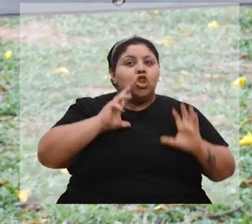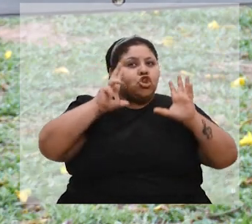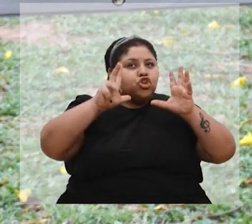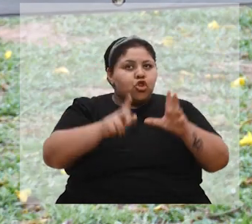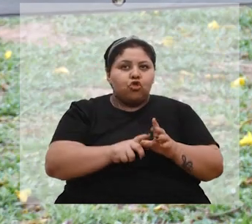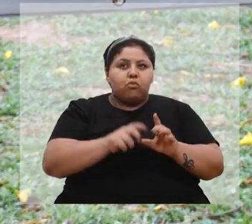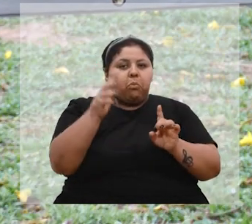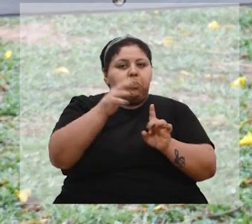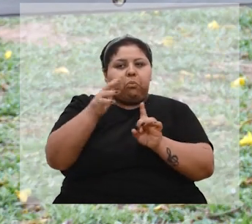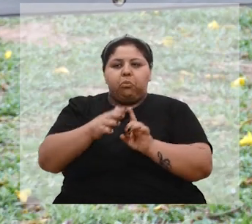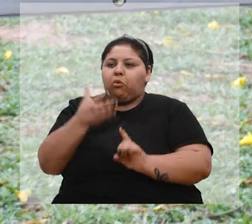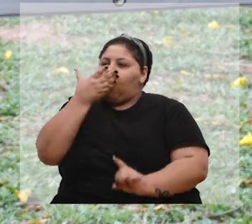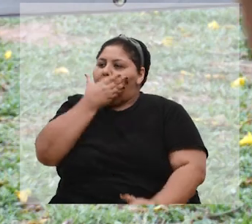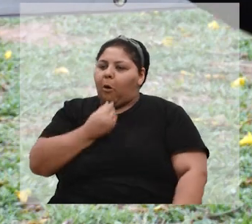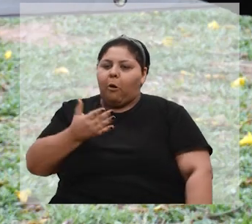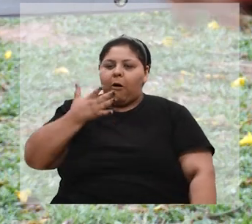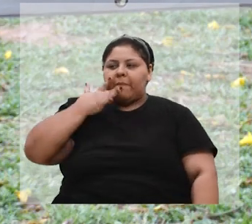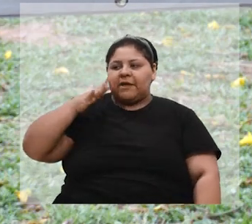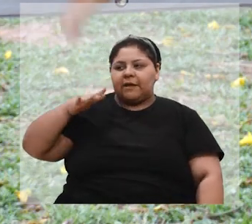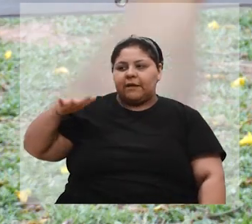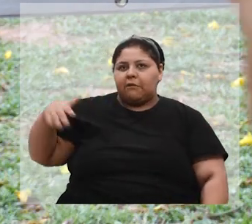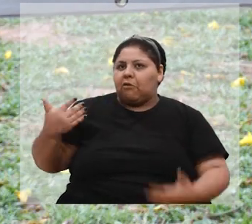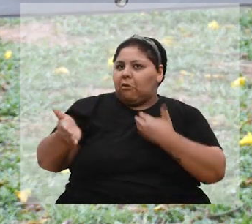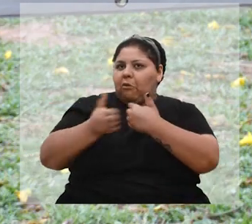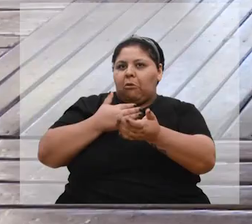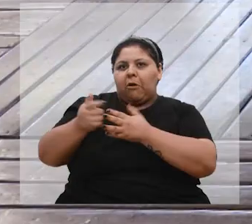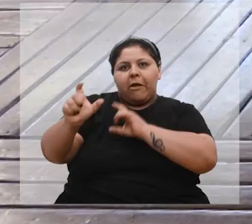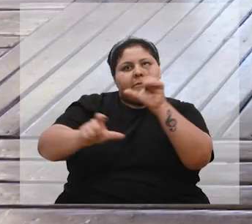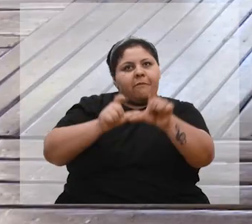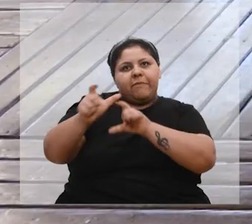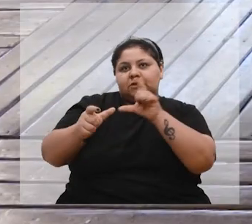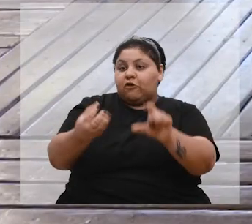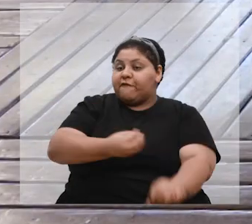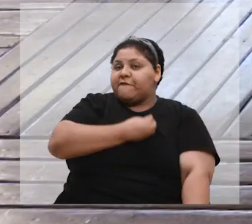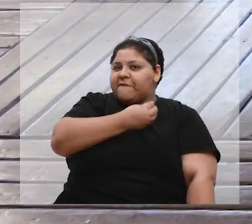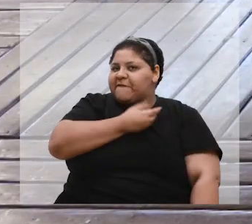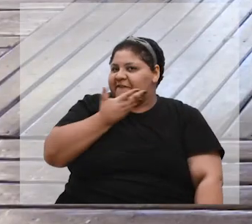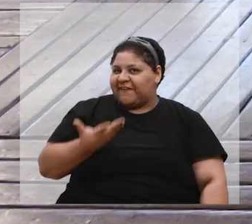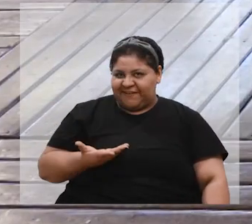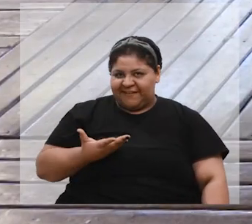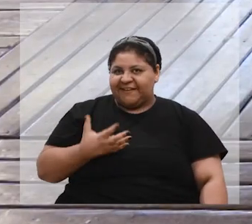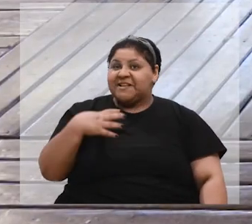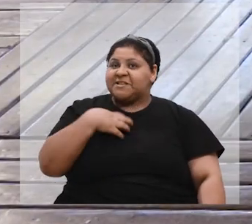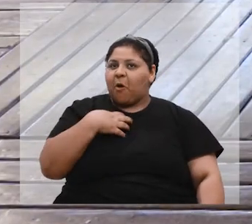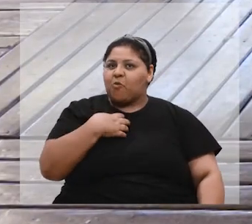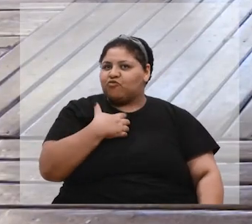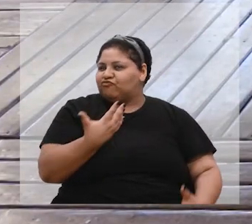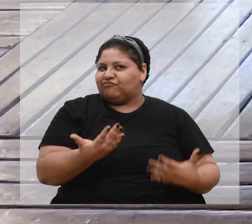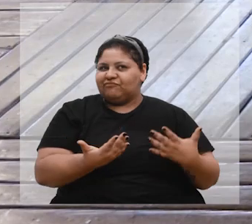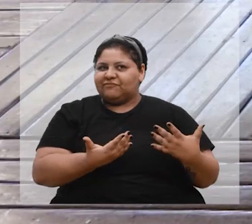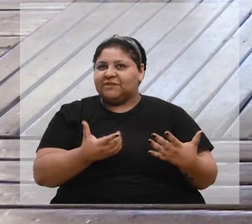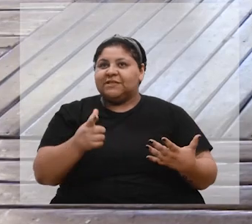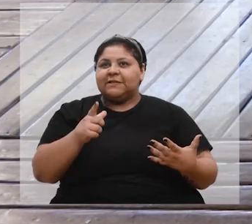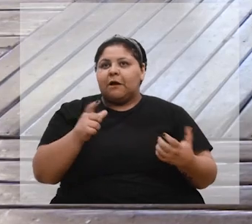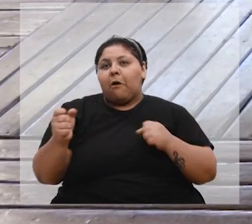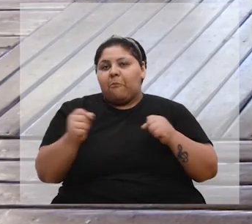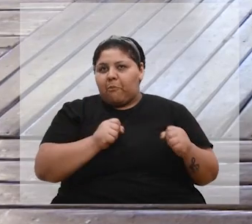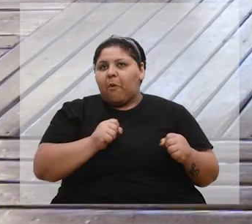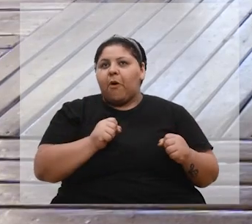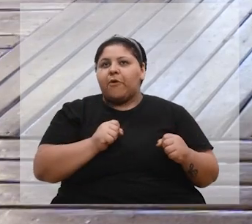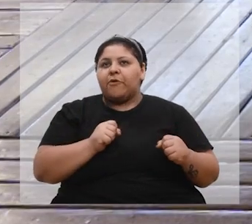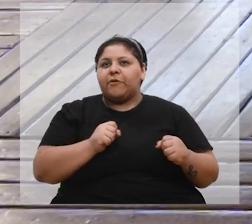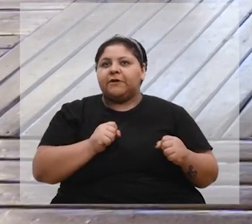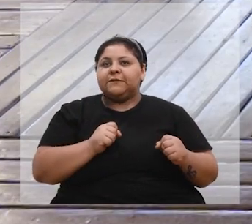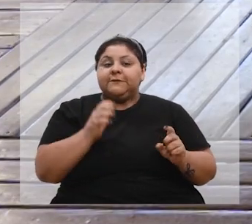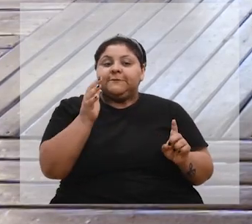Porque isso respinga em todo mundo, né? Então, homem, criança, qualquer pessoa viva, de alguma forma,